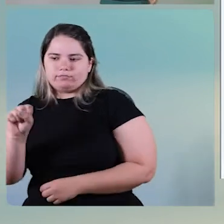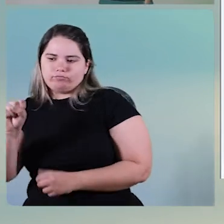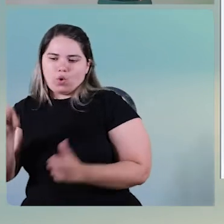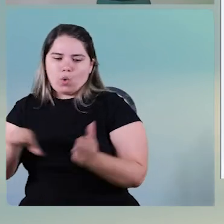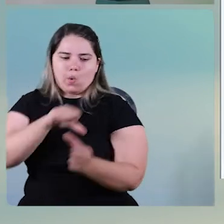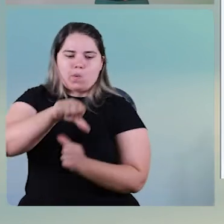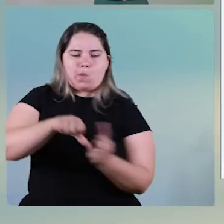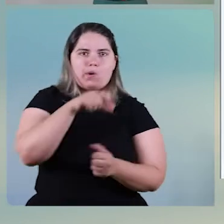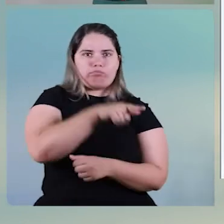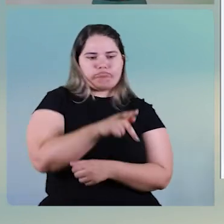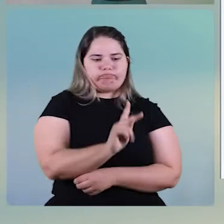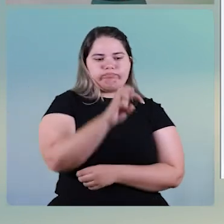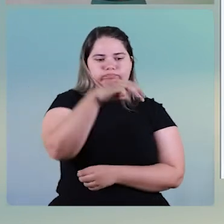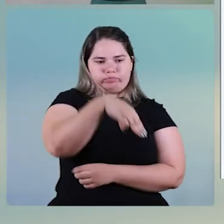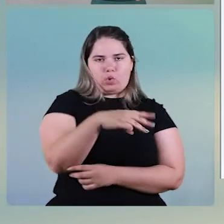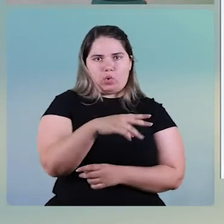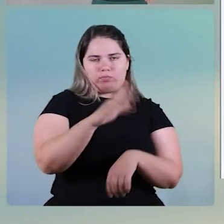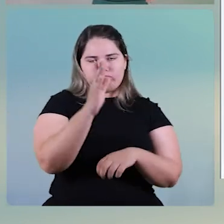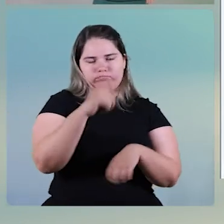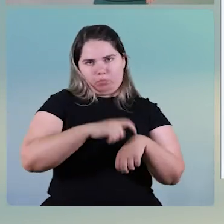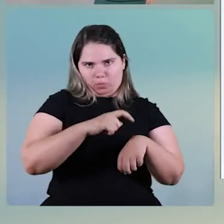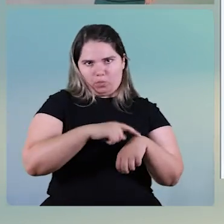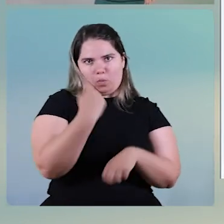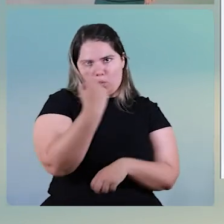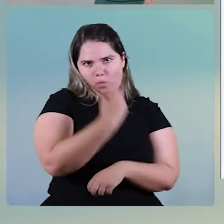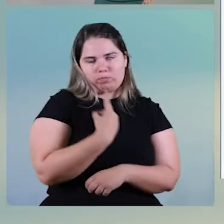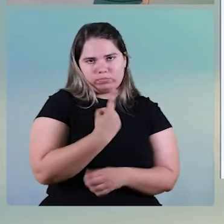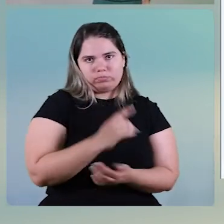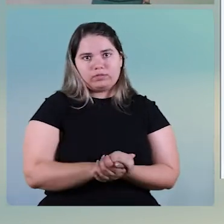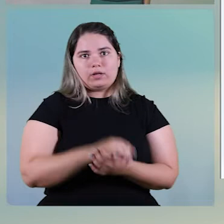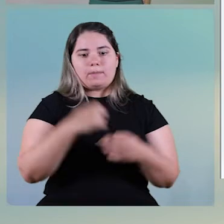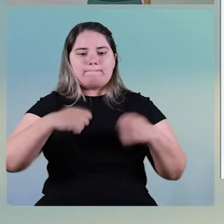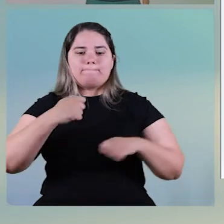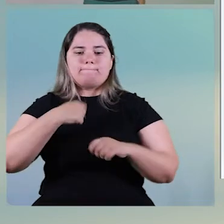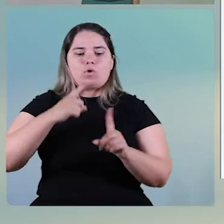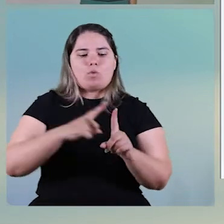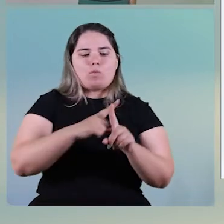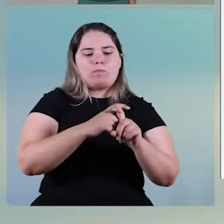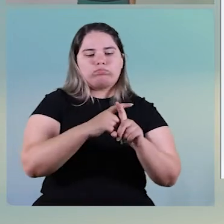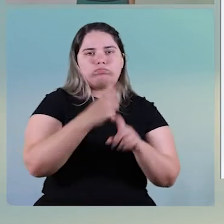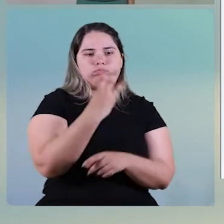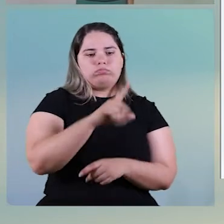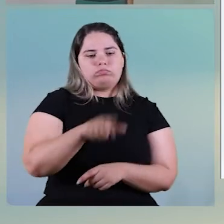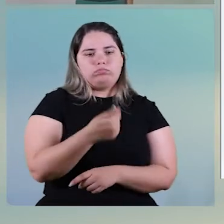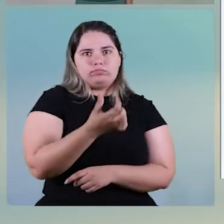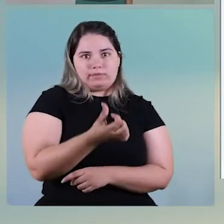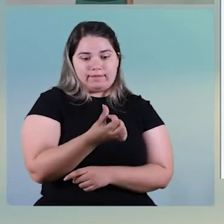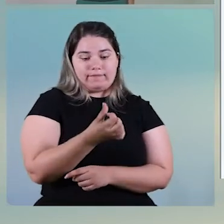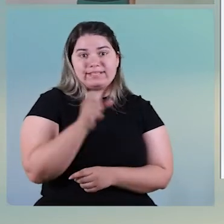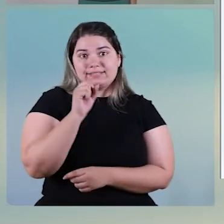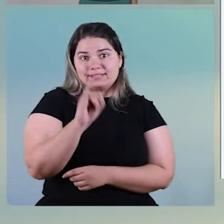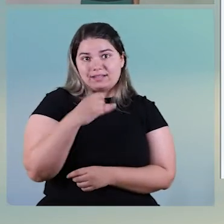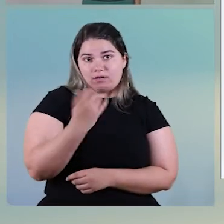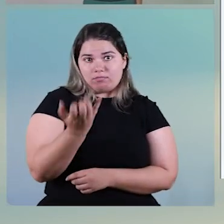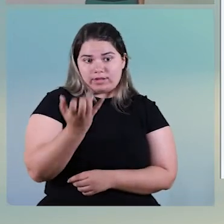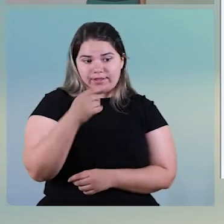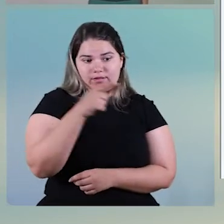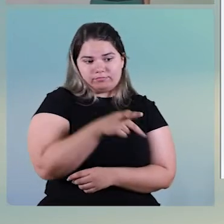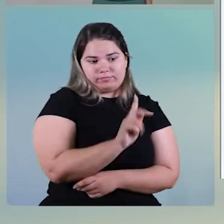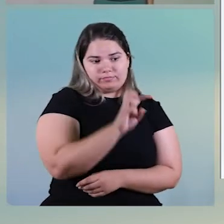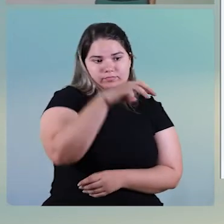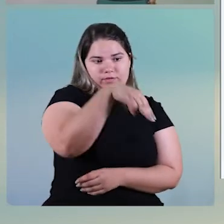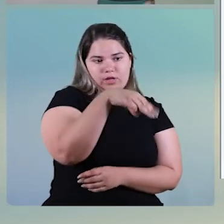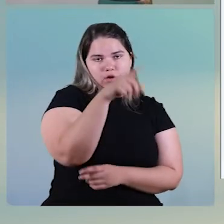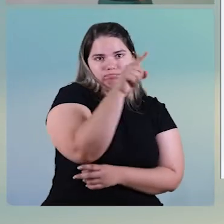vou multiplicar por 3,6. Você faz uma regra de 3, né? Quando eu quiser transformar quilômetro por hora em metro